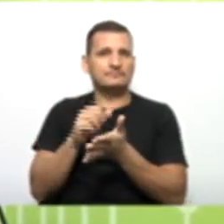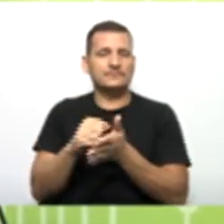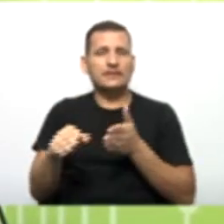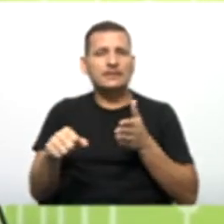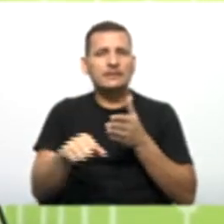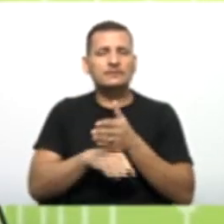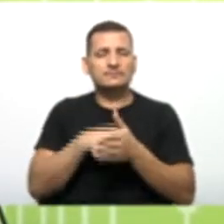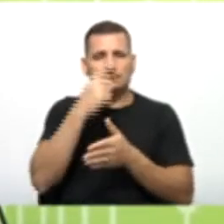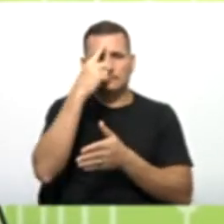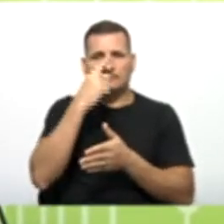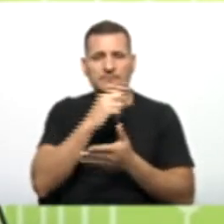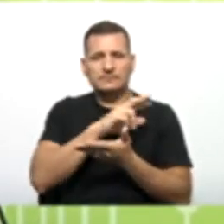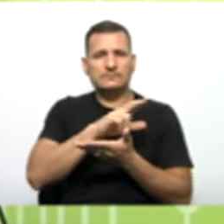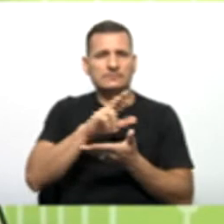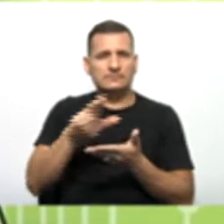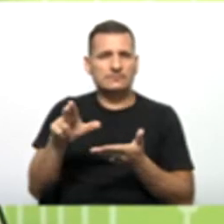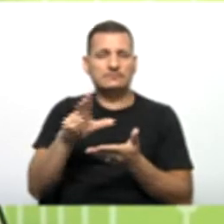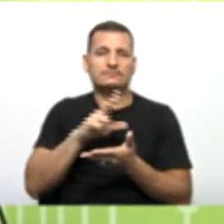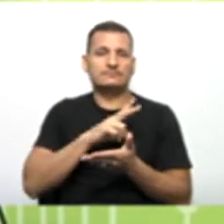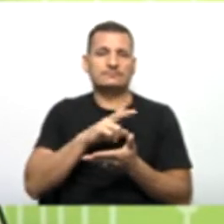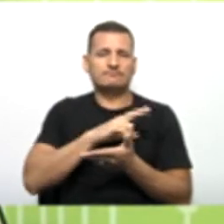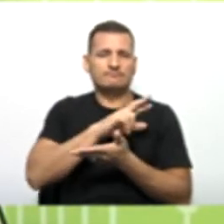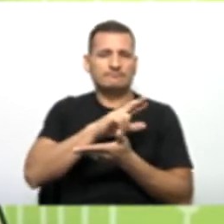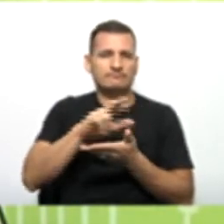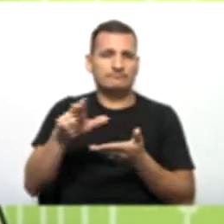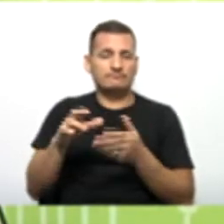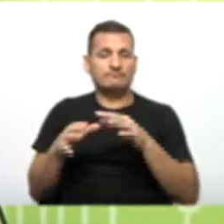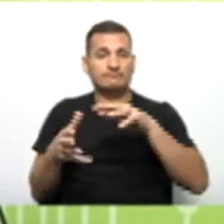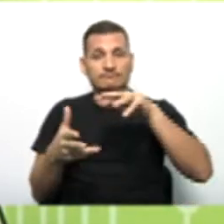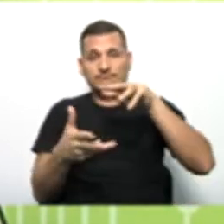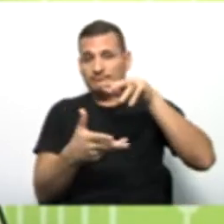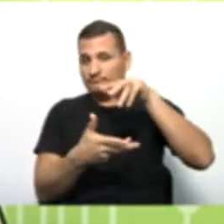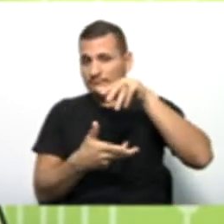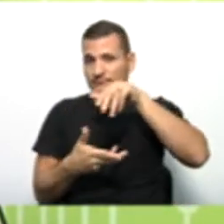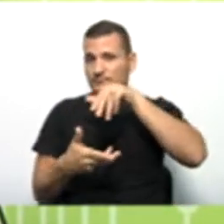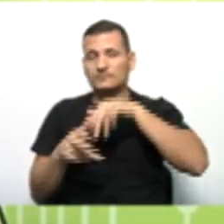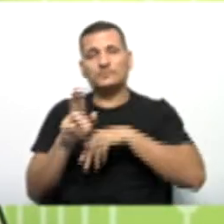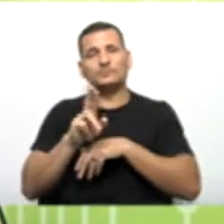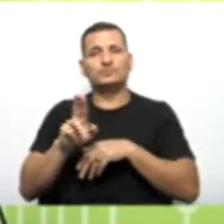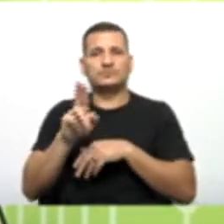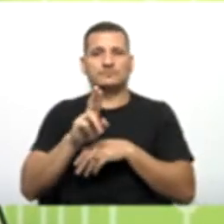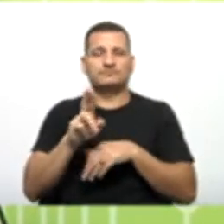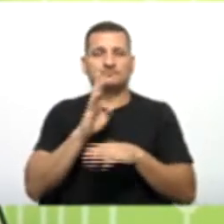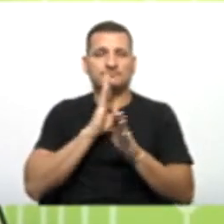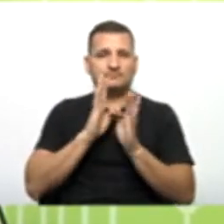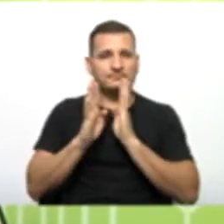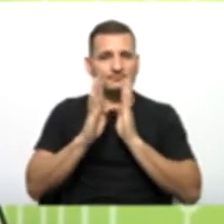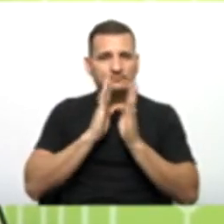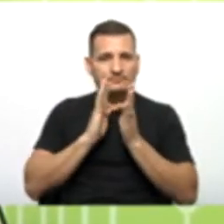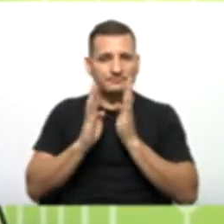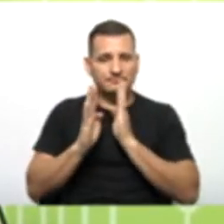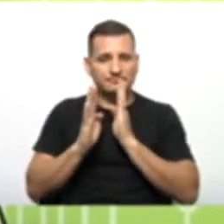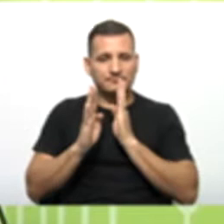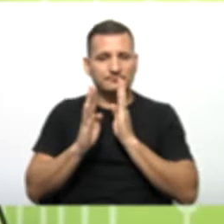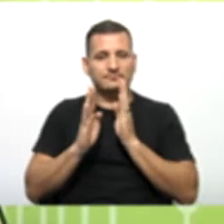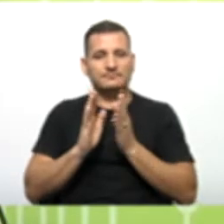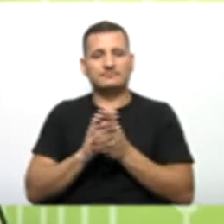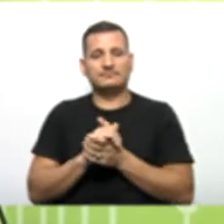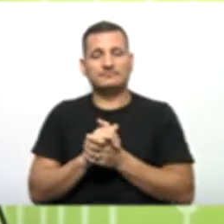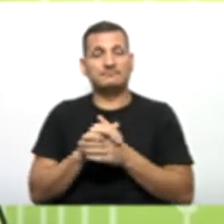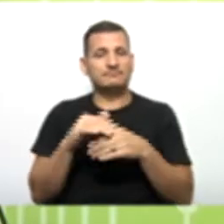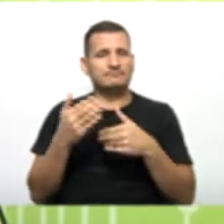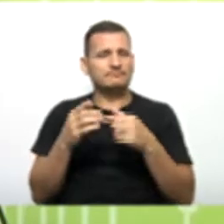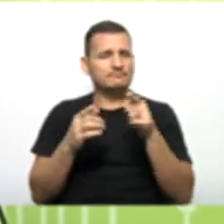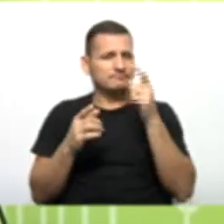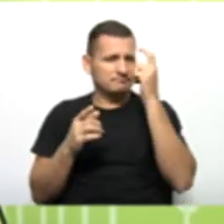diferentes é privacidade diferente o mundo inteiro usa a ferramenta facebook então imagina o